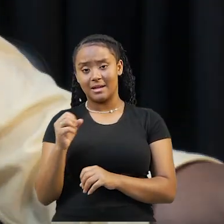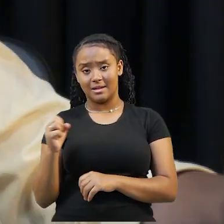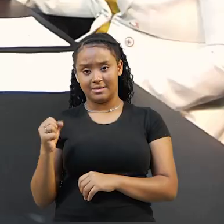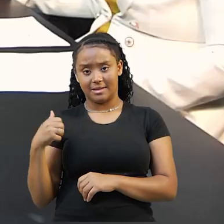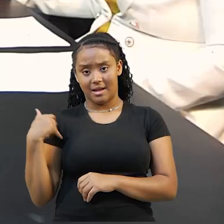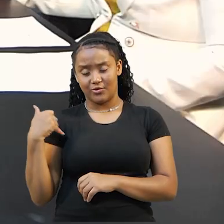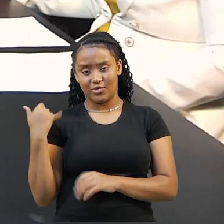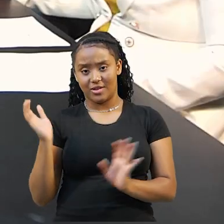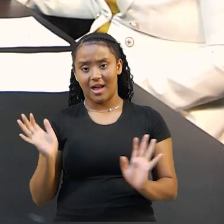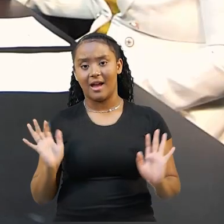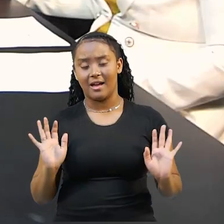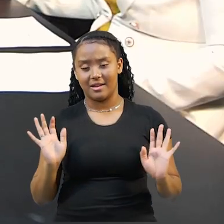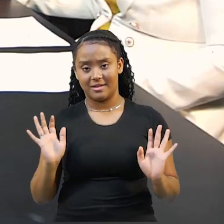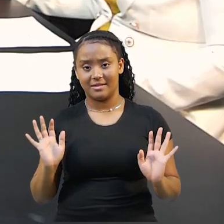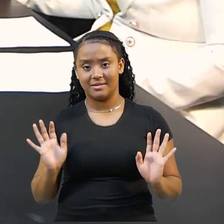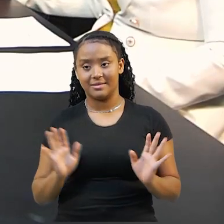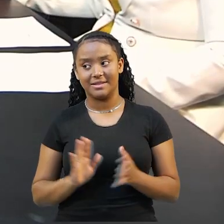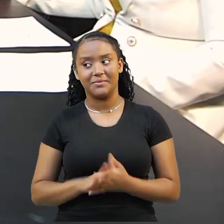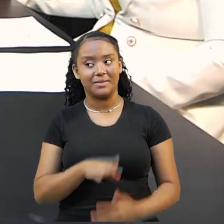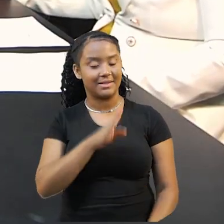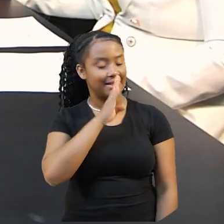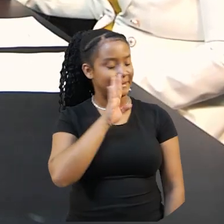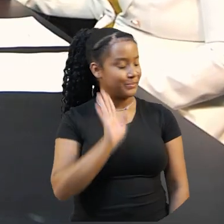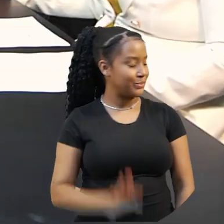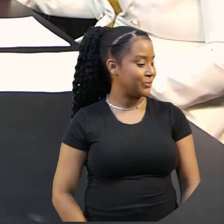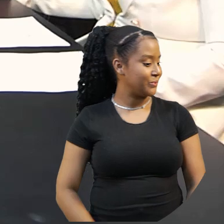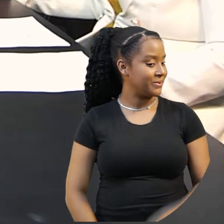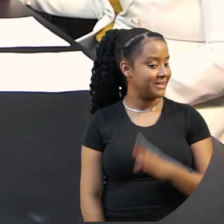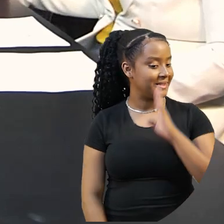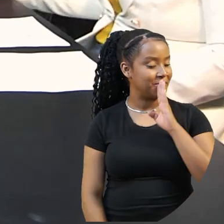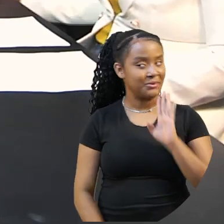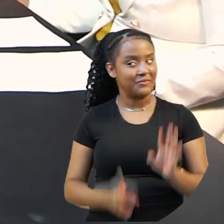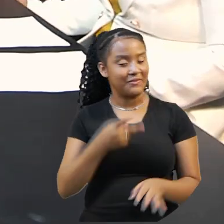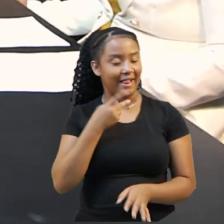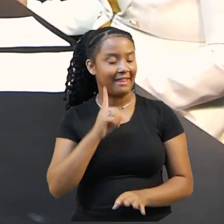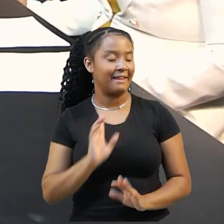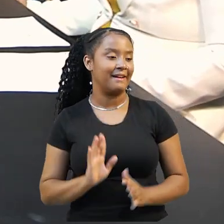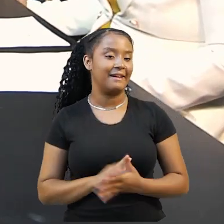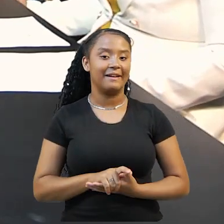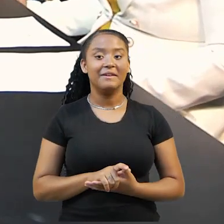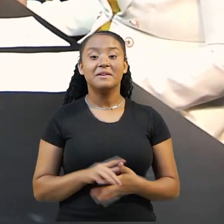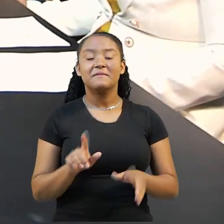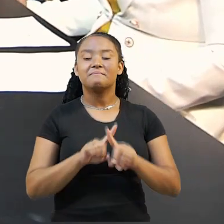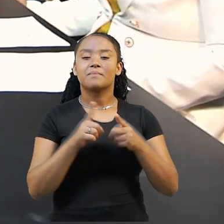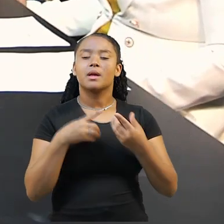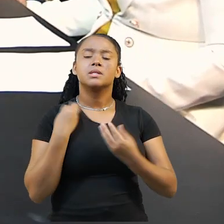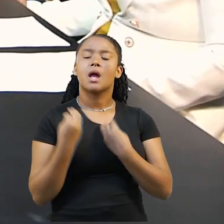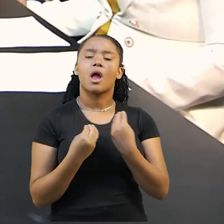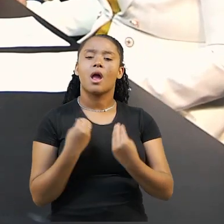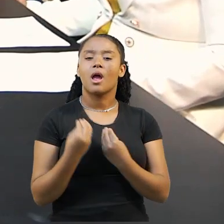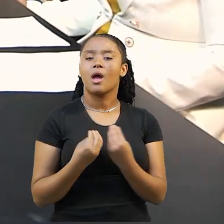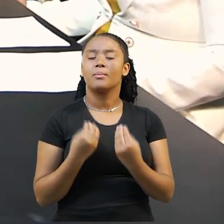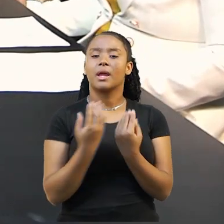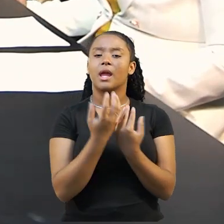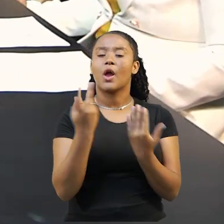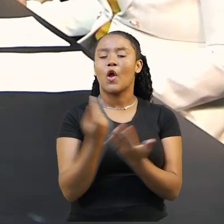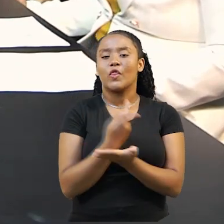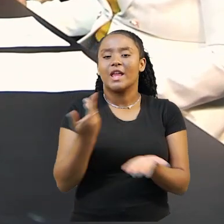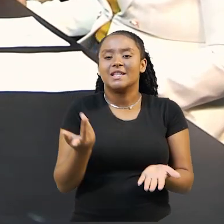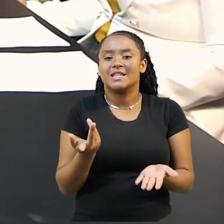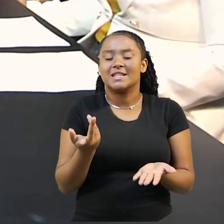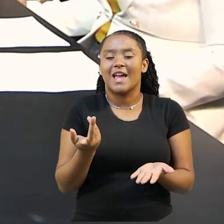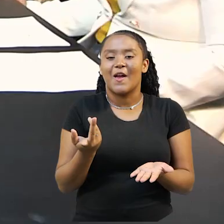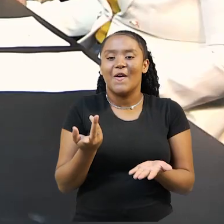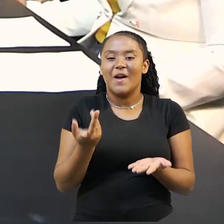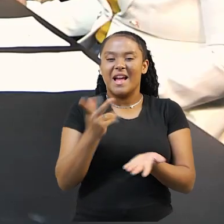Não é bem isso, não 20 fala, e poucos. Não, Vitor. Mas como é que foi essa Catarina analógica e a Catarina digital?